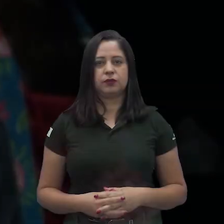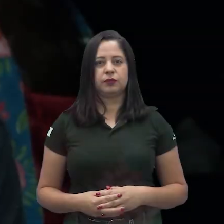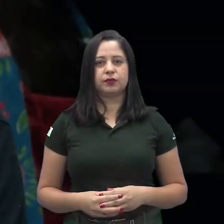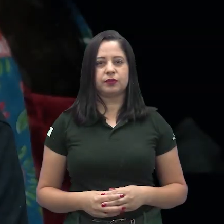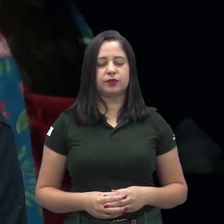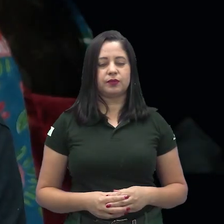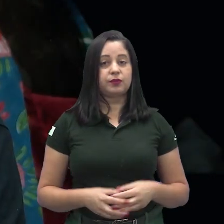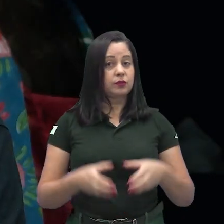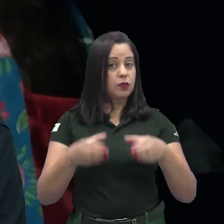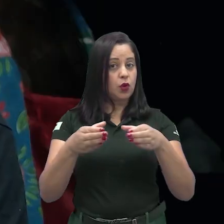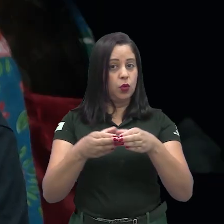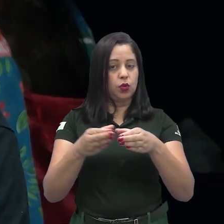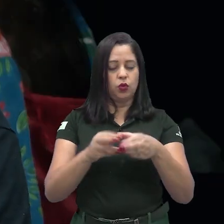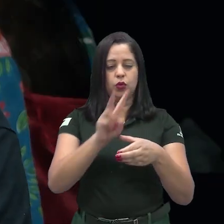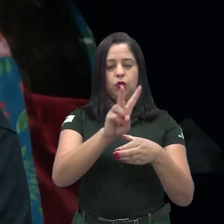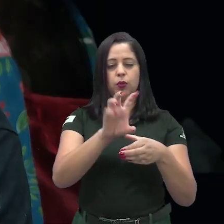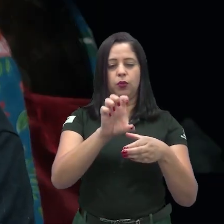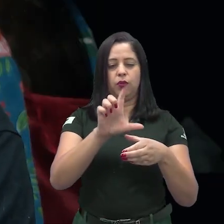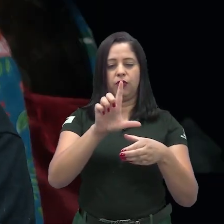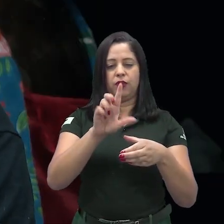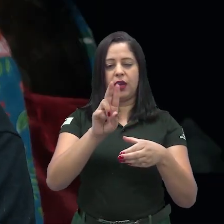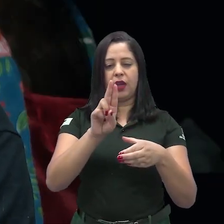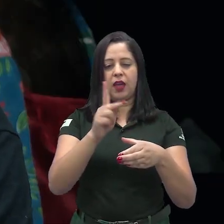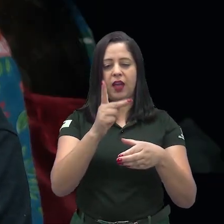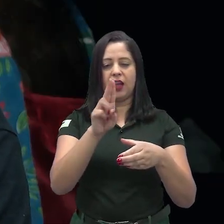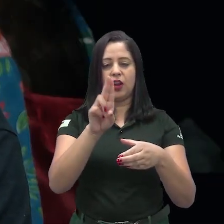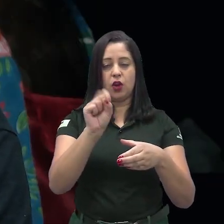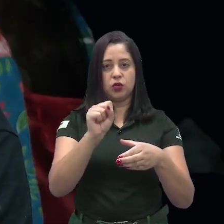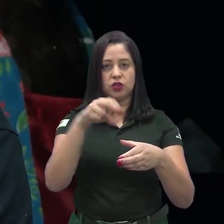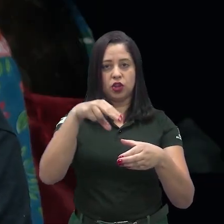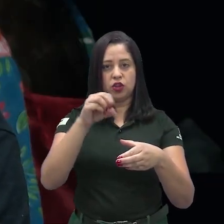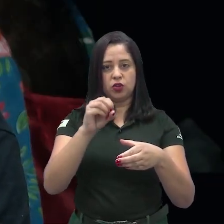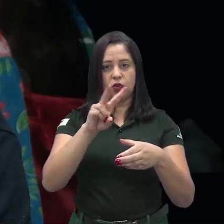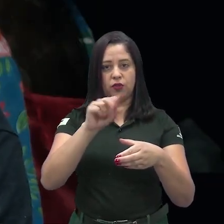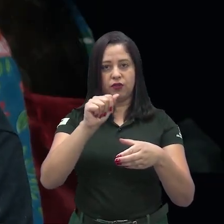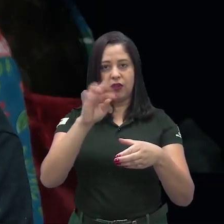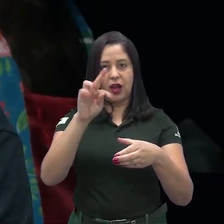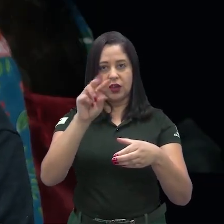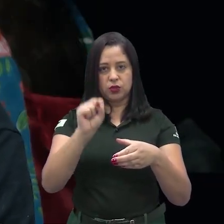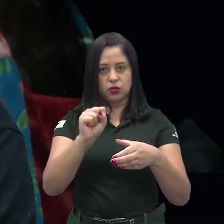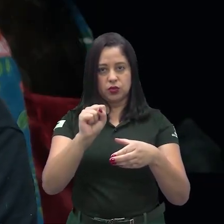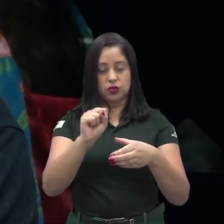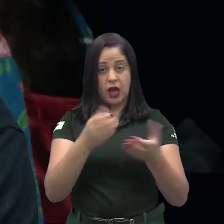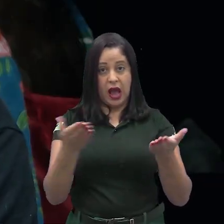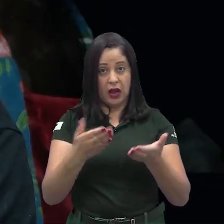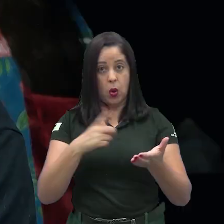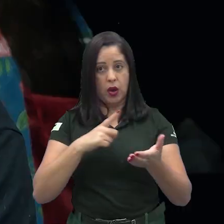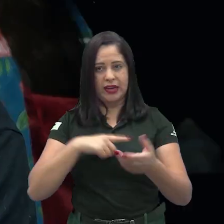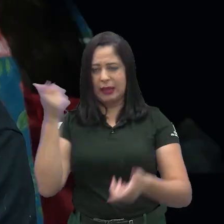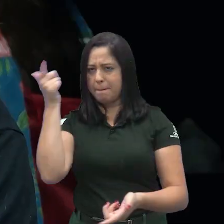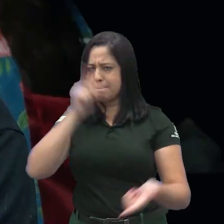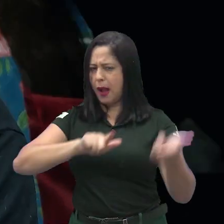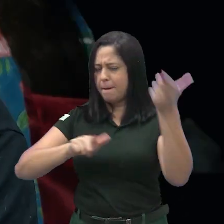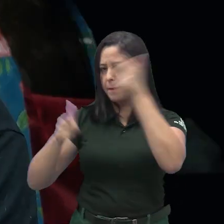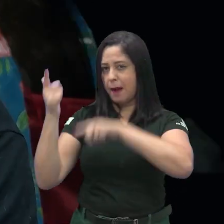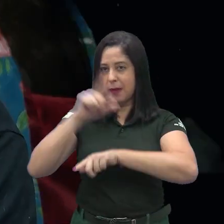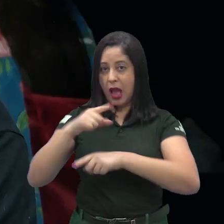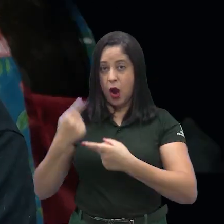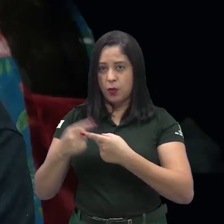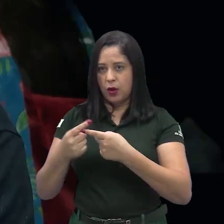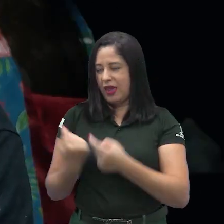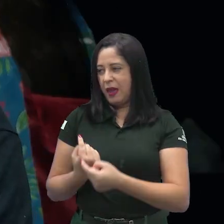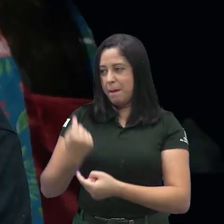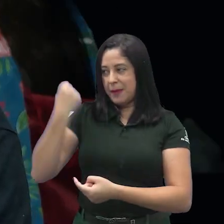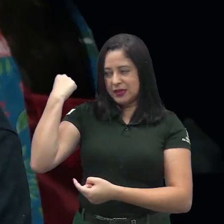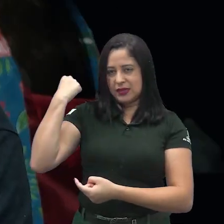O Velhos Novatos, assim, esse ano ele vem com uma grande vitória, que a gente ocupava um espaço que era da